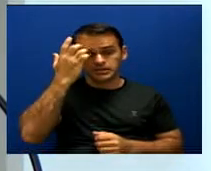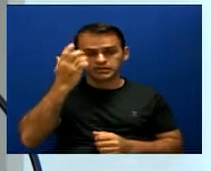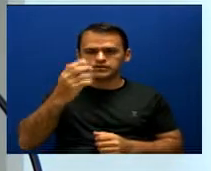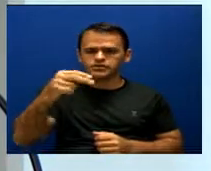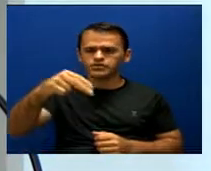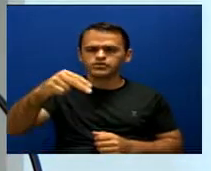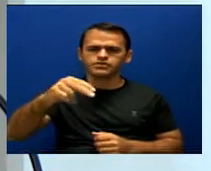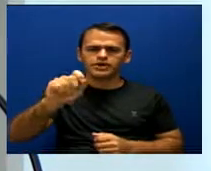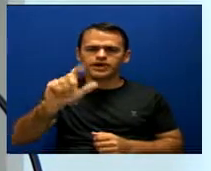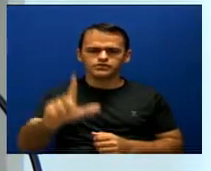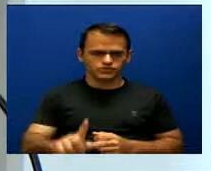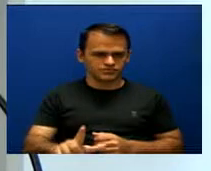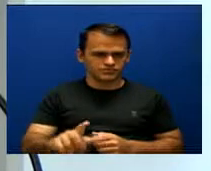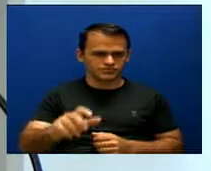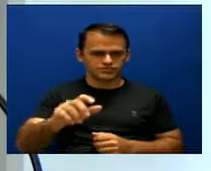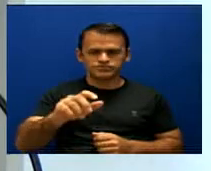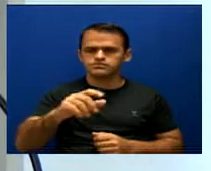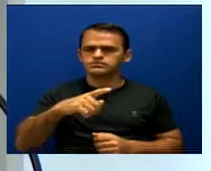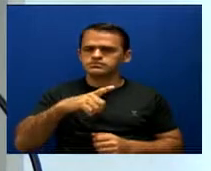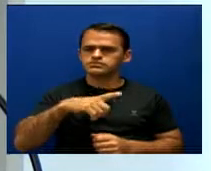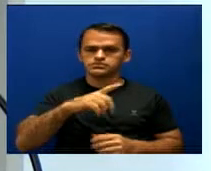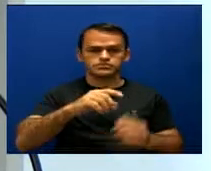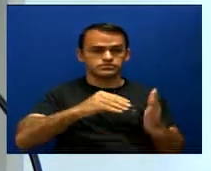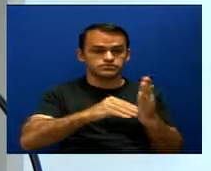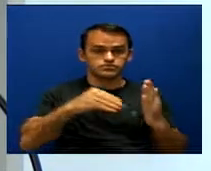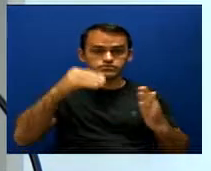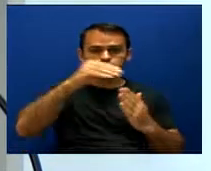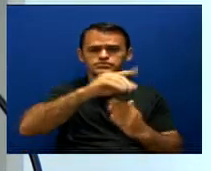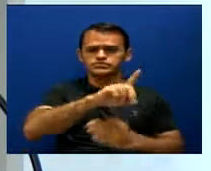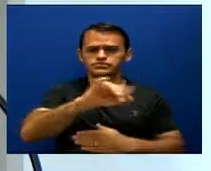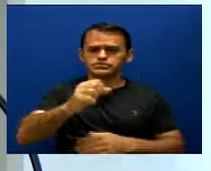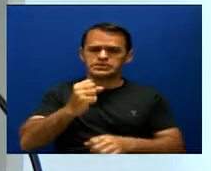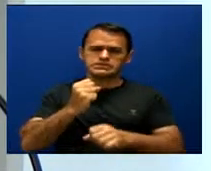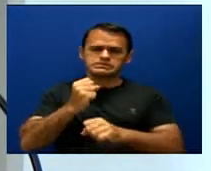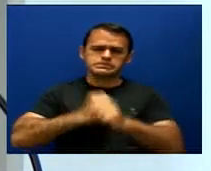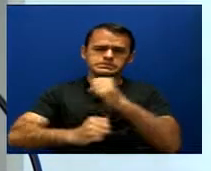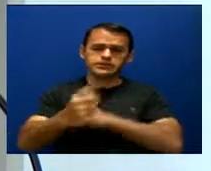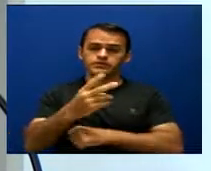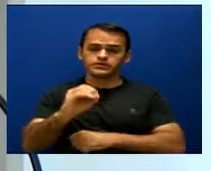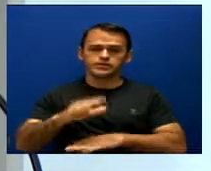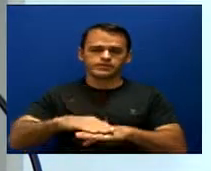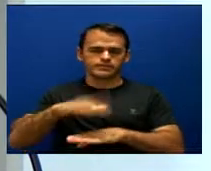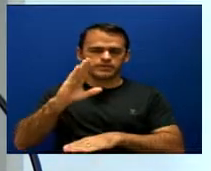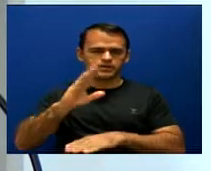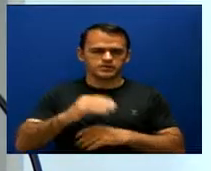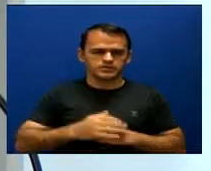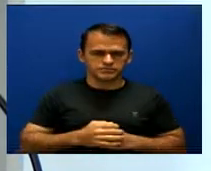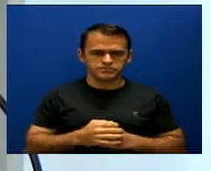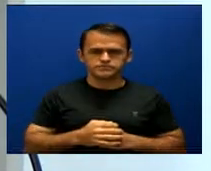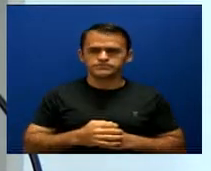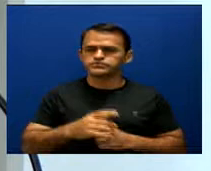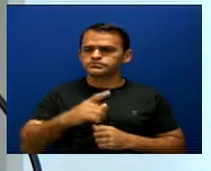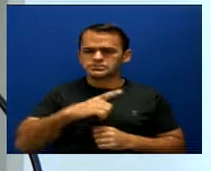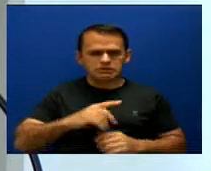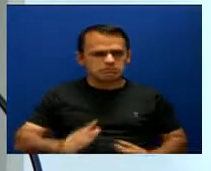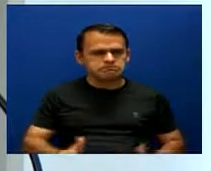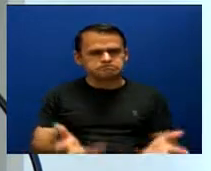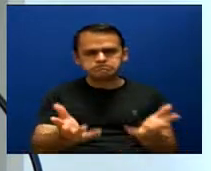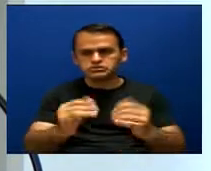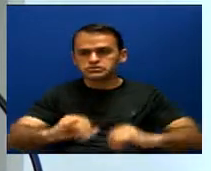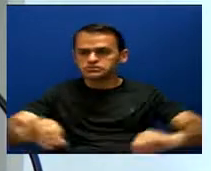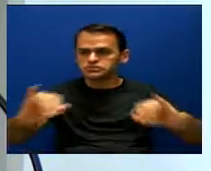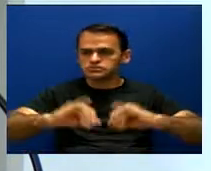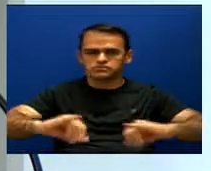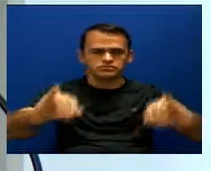Novembro Azul, data que vem sendo comemorada há mais de 20 anos e onde é feito a época de campanha e